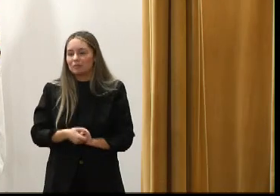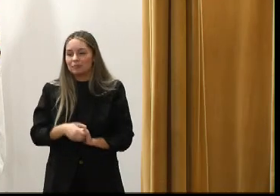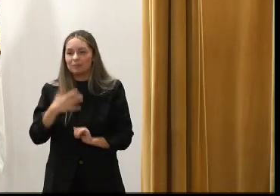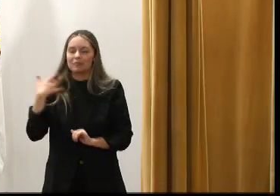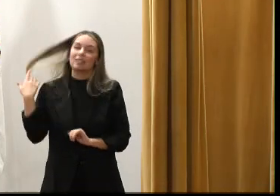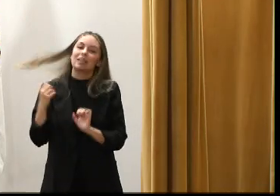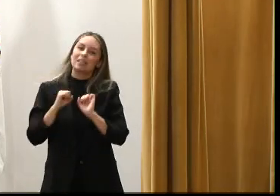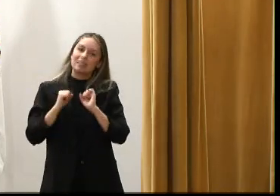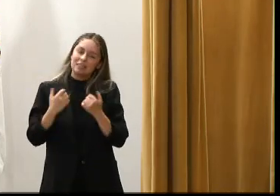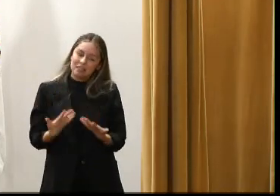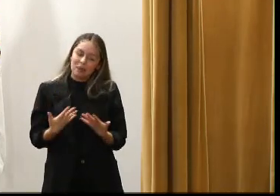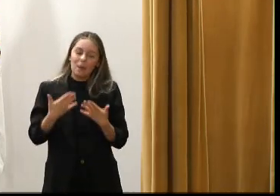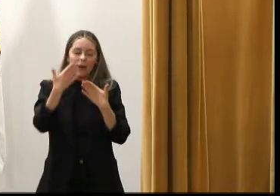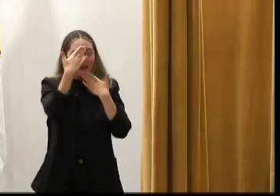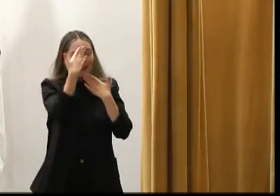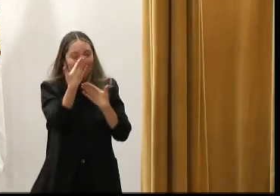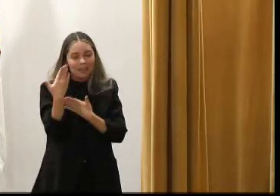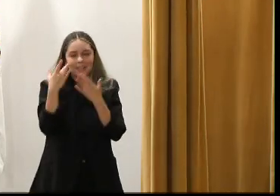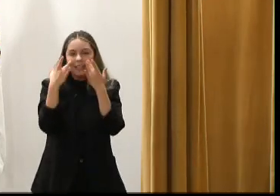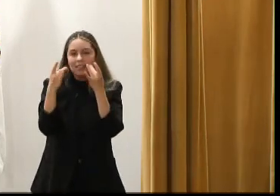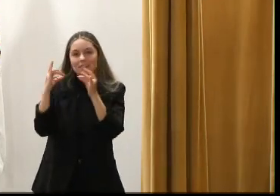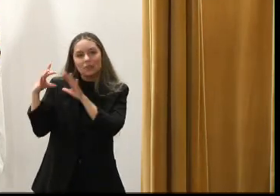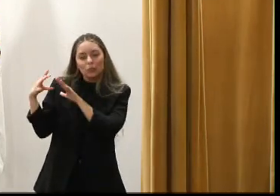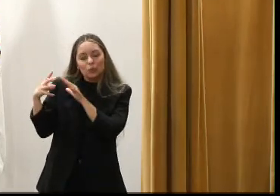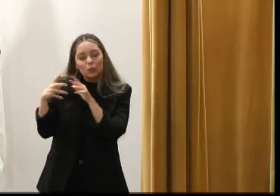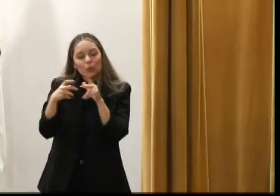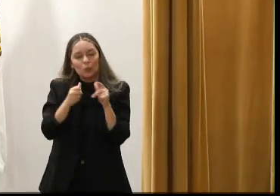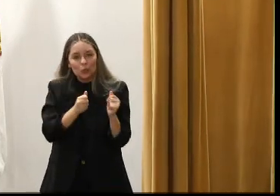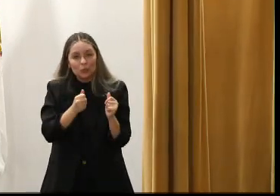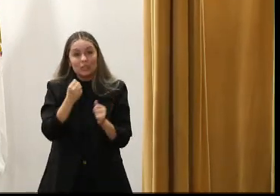Então tá, gente. Agradeço a atenção de todos.